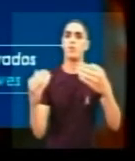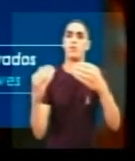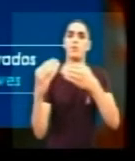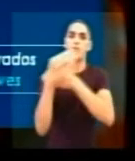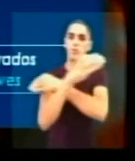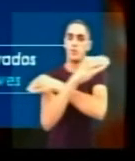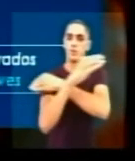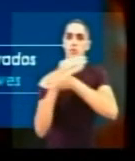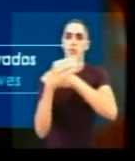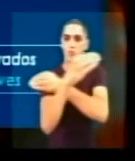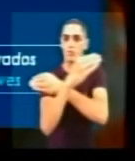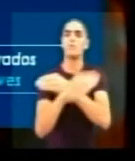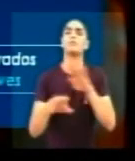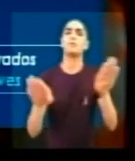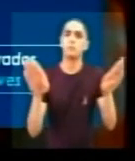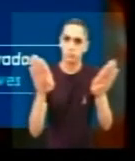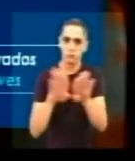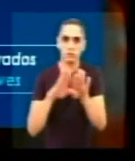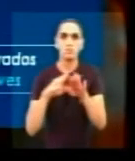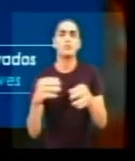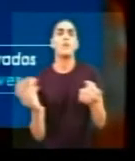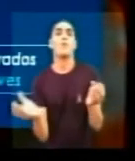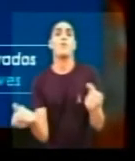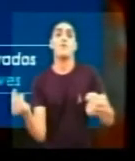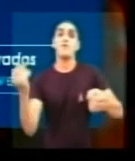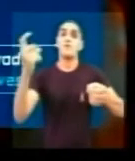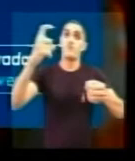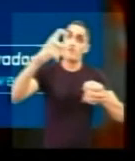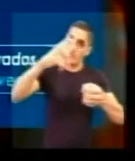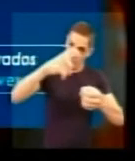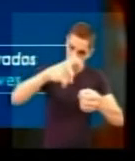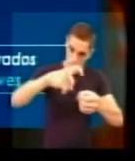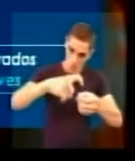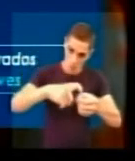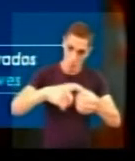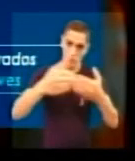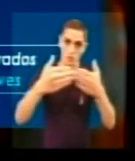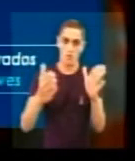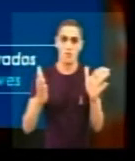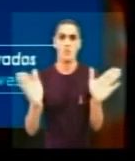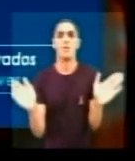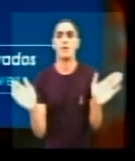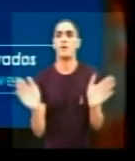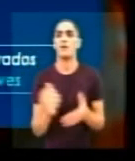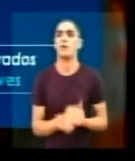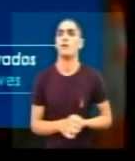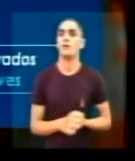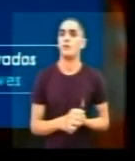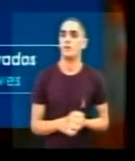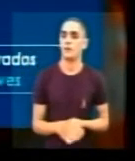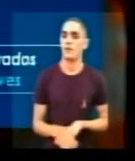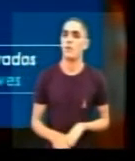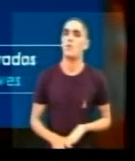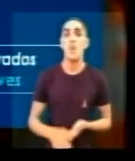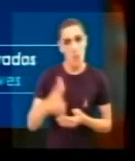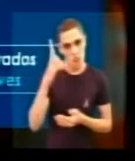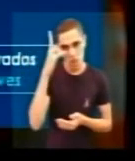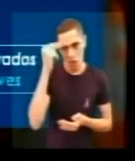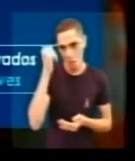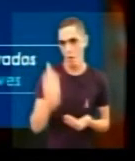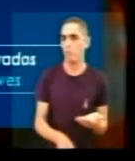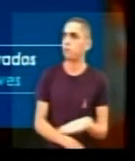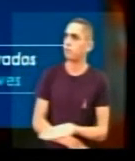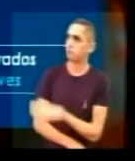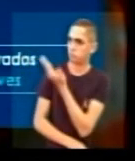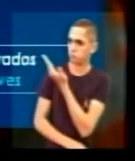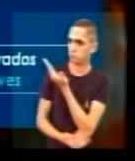ocioso, terão retorno ao atendimento da unidade de maneira normal,